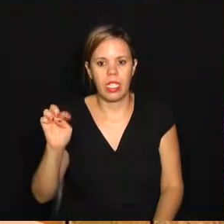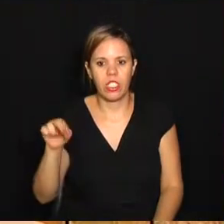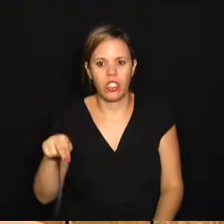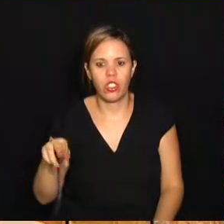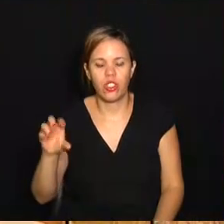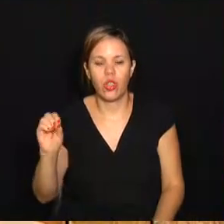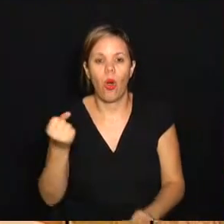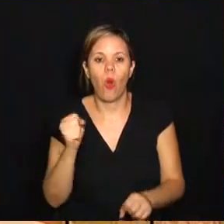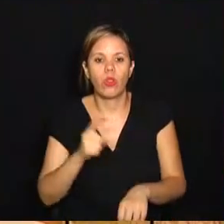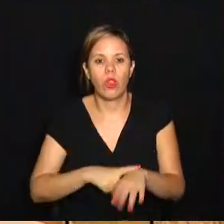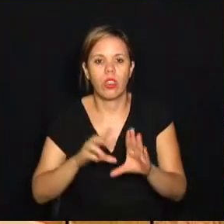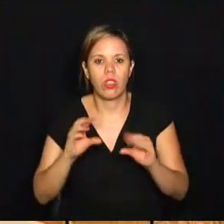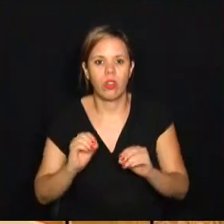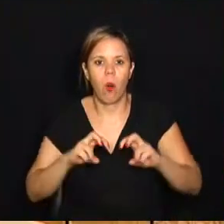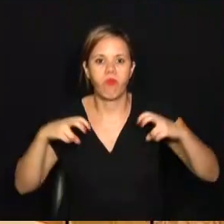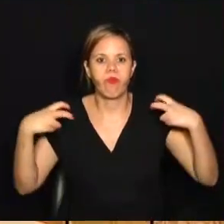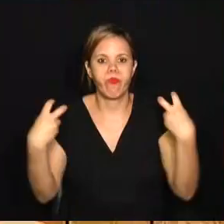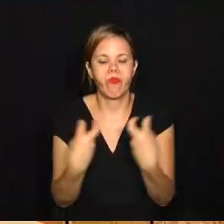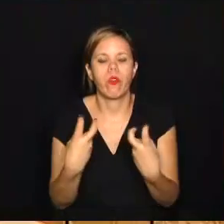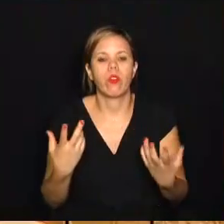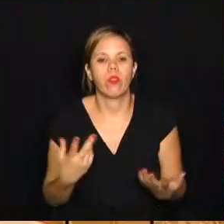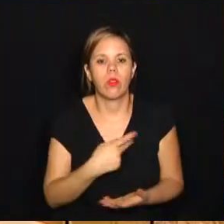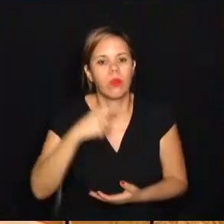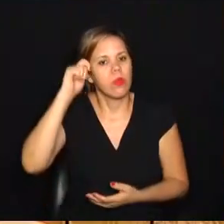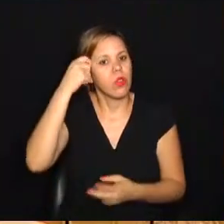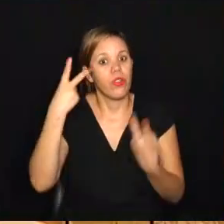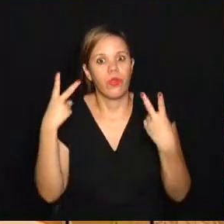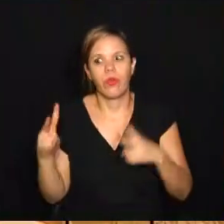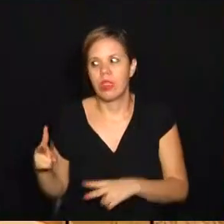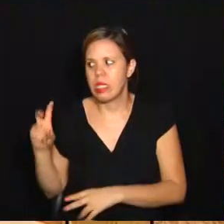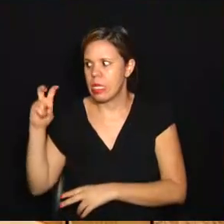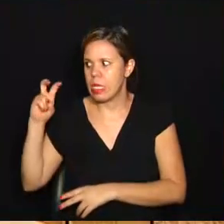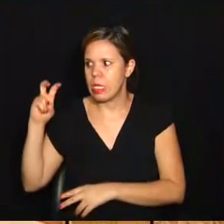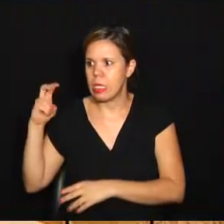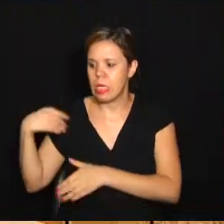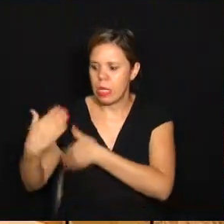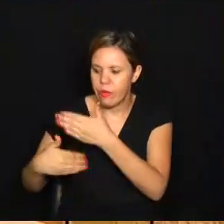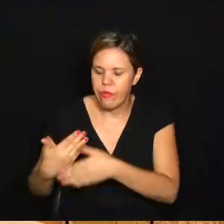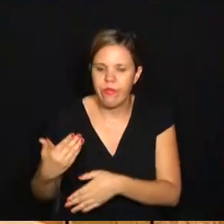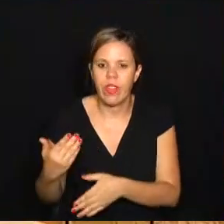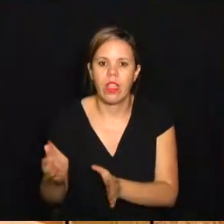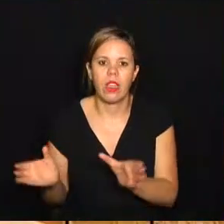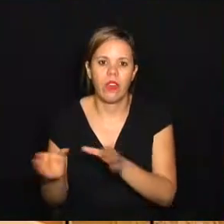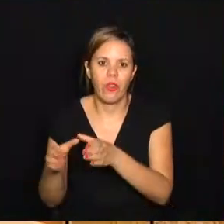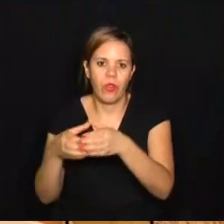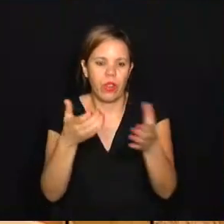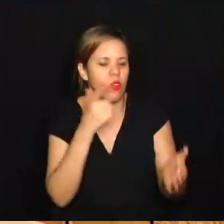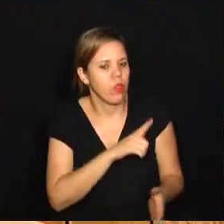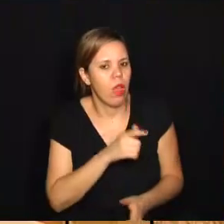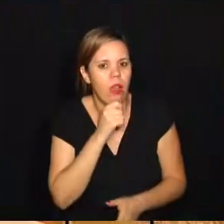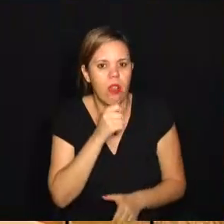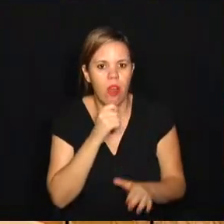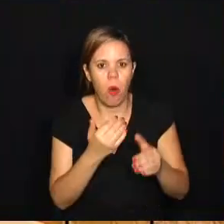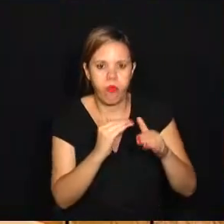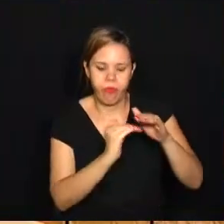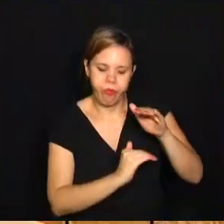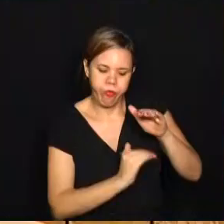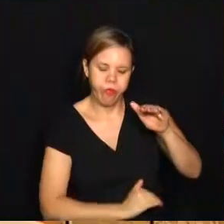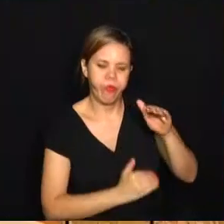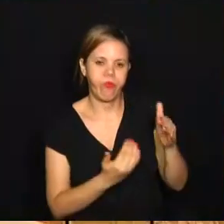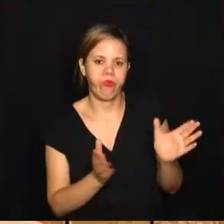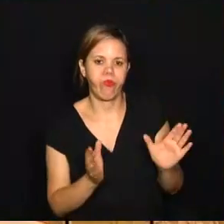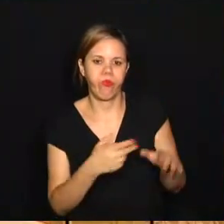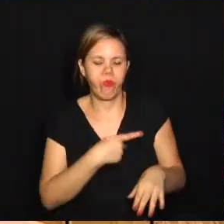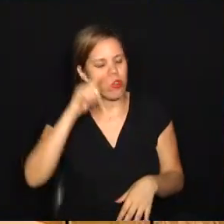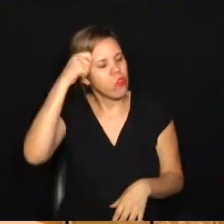no estádio Moisés Lucarelli. A Ponte não vence há 5 partidas no torneio e está na zona de rebaixamento,